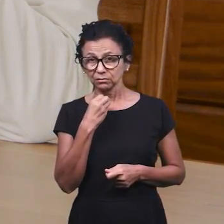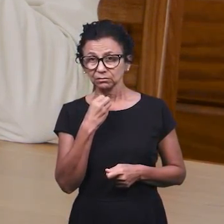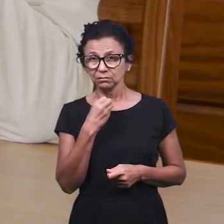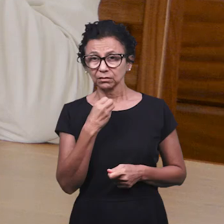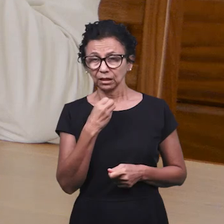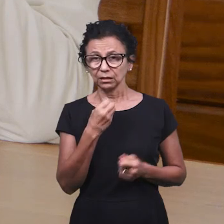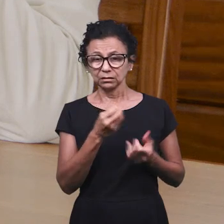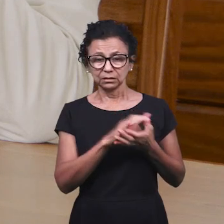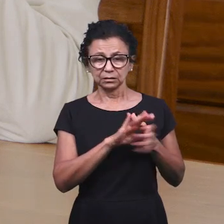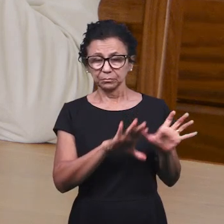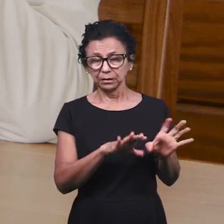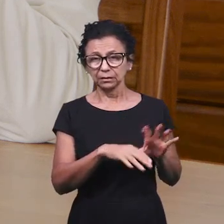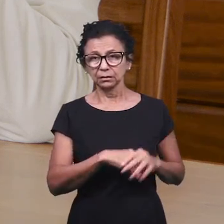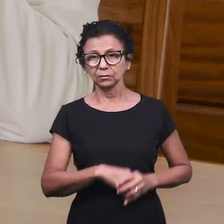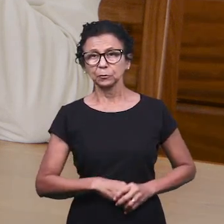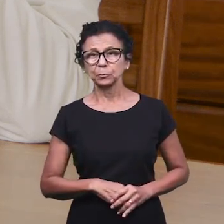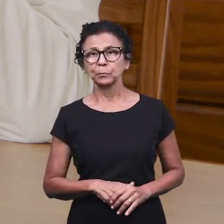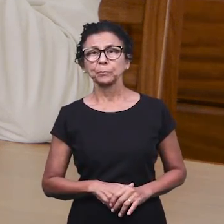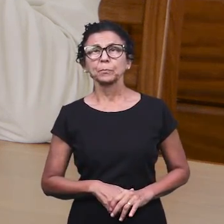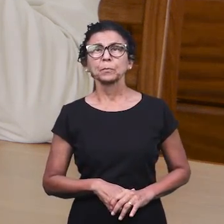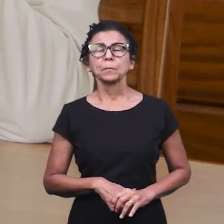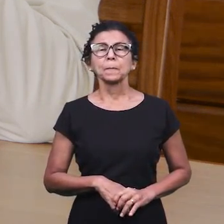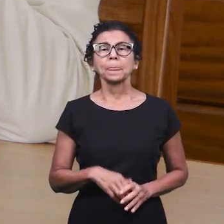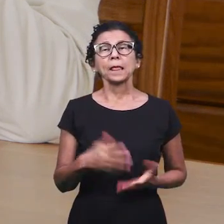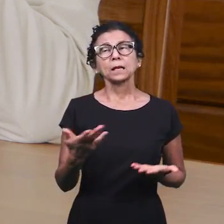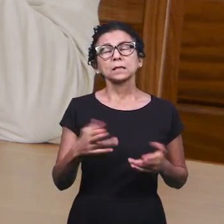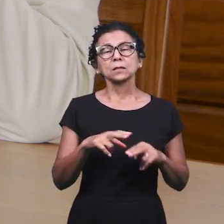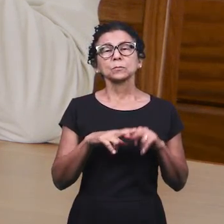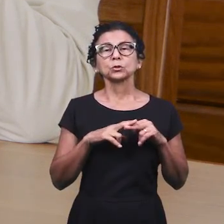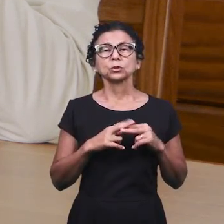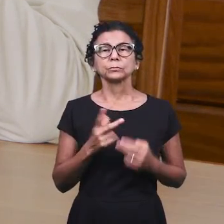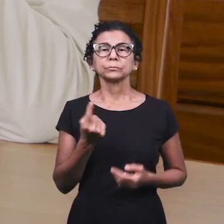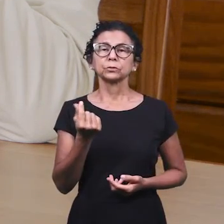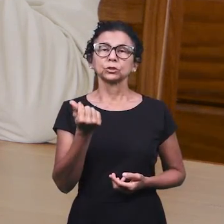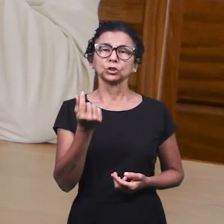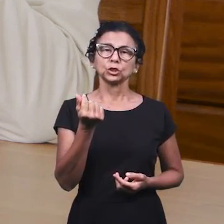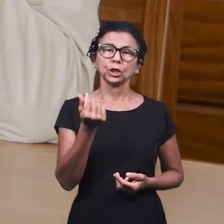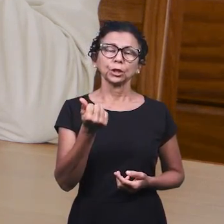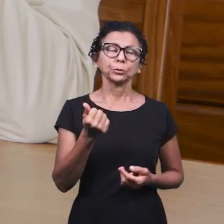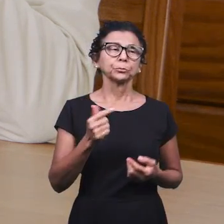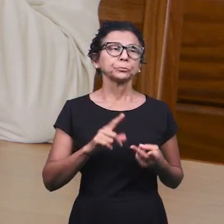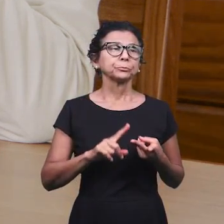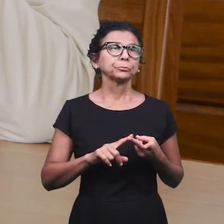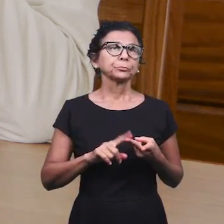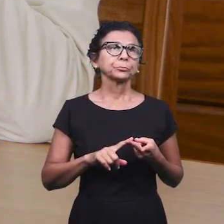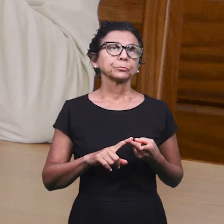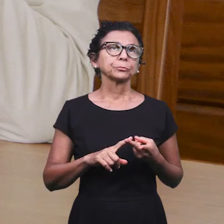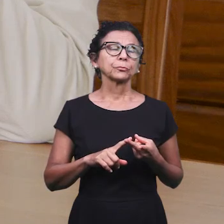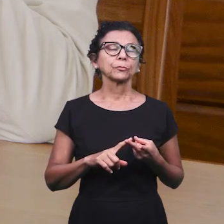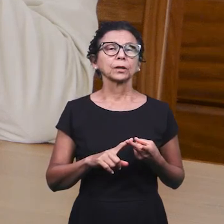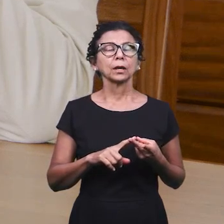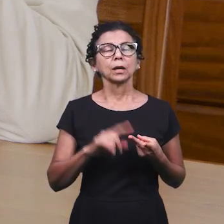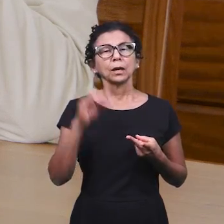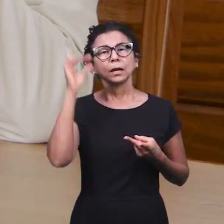as famílias se desfazerem. Vem um ataque de ordem financeira, vem um ataque de